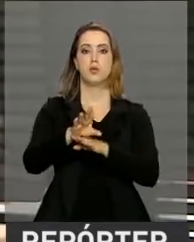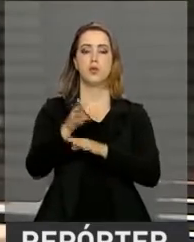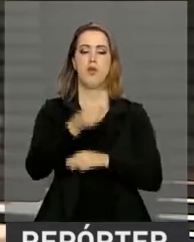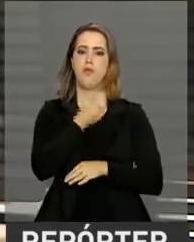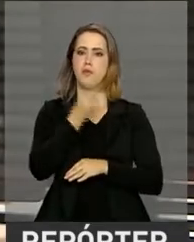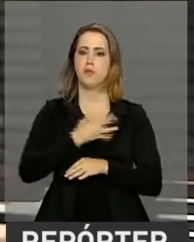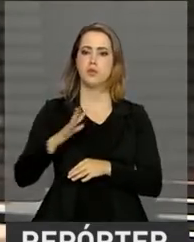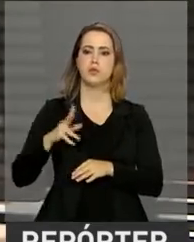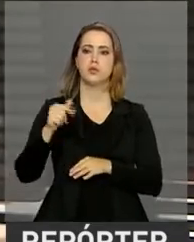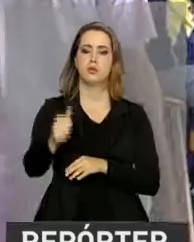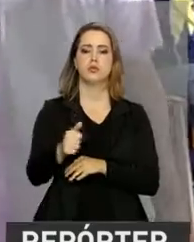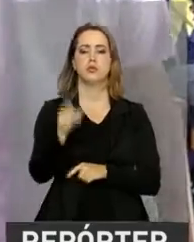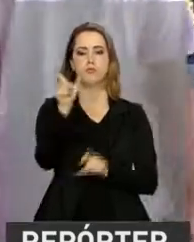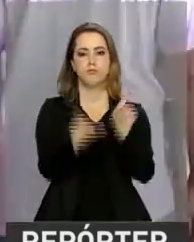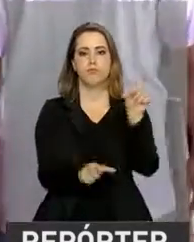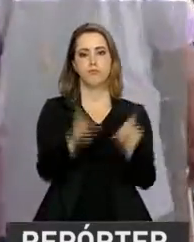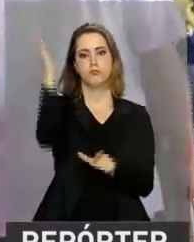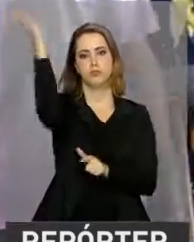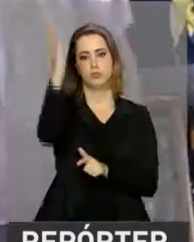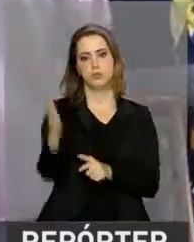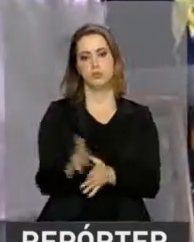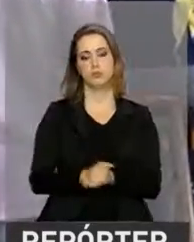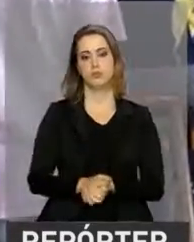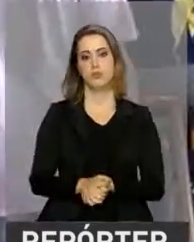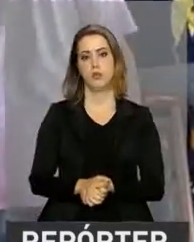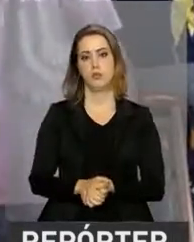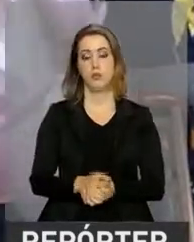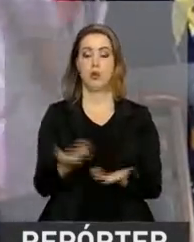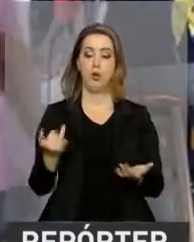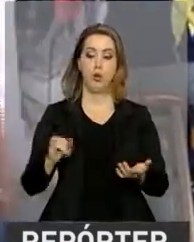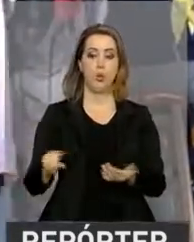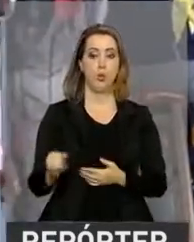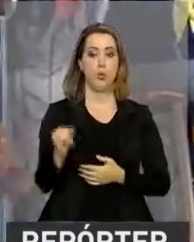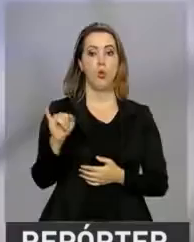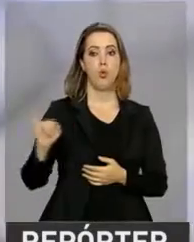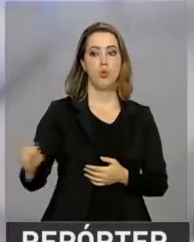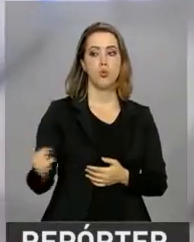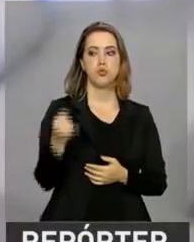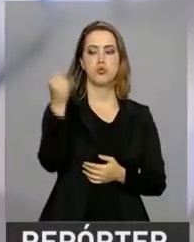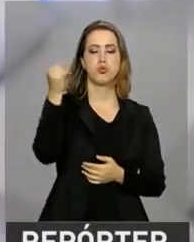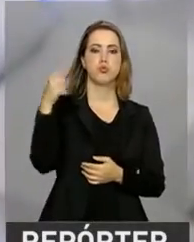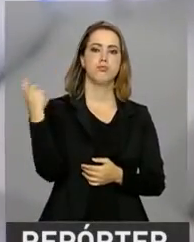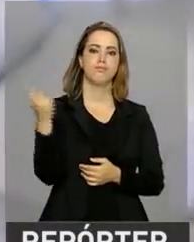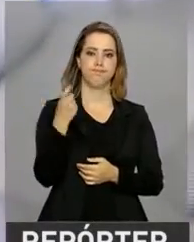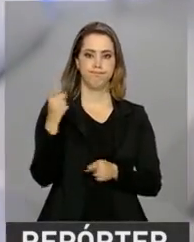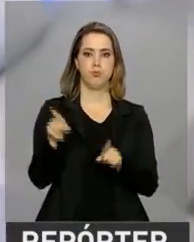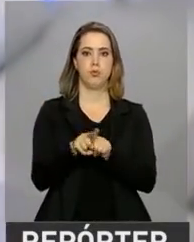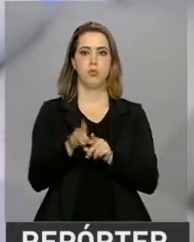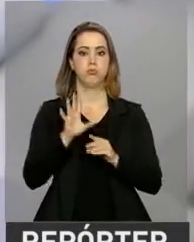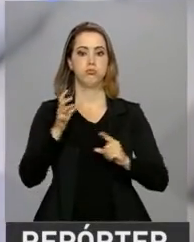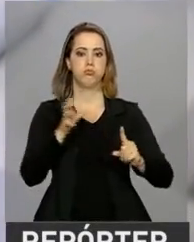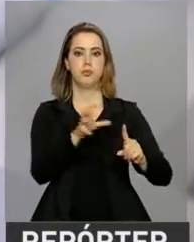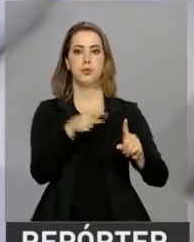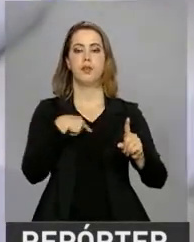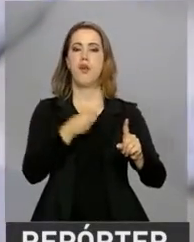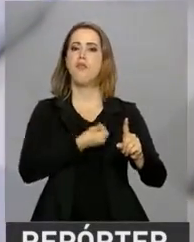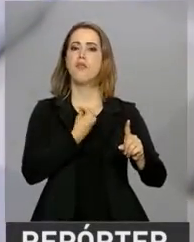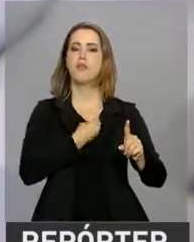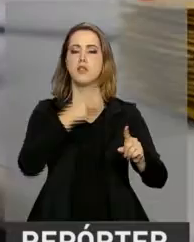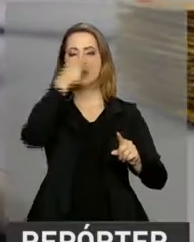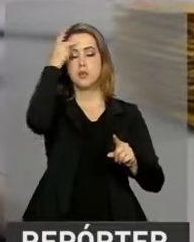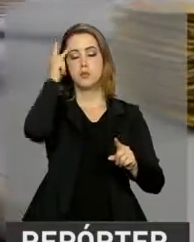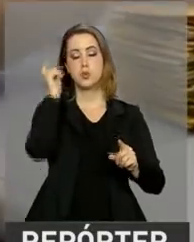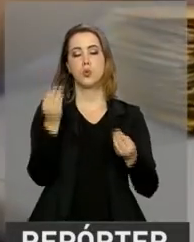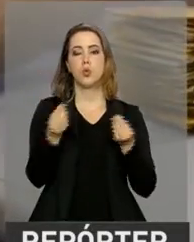todos os brasileiros e como os juros impactam o dia a dia das pessoas a chamada selic é utilizada para controlar a inflação